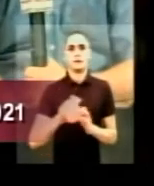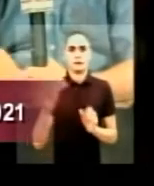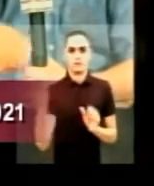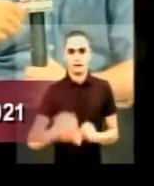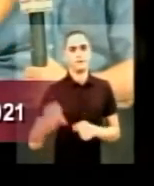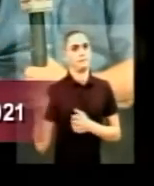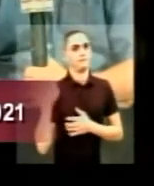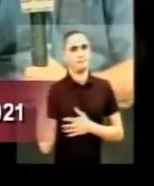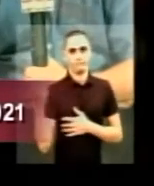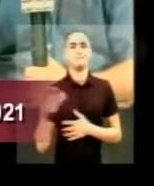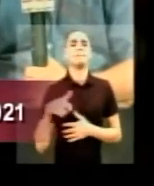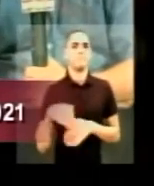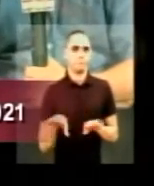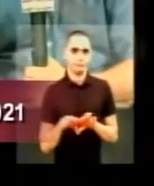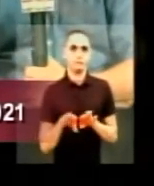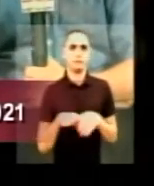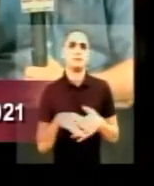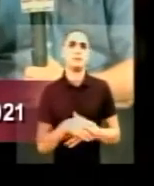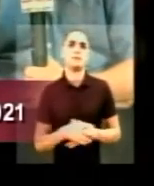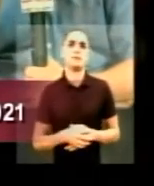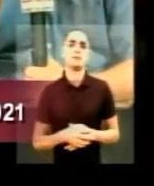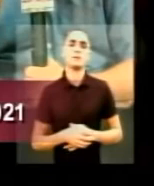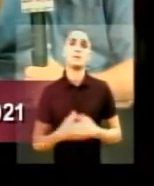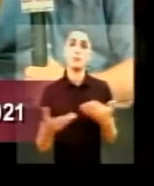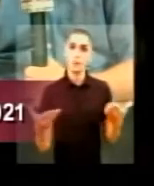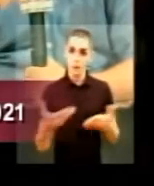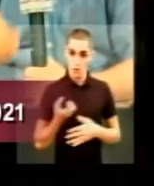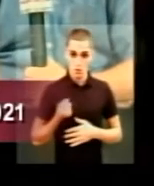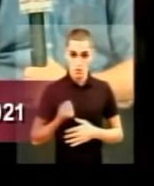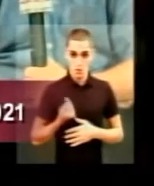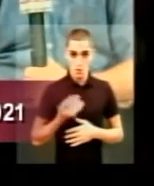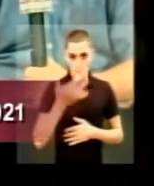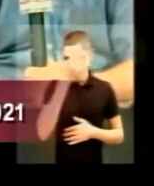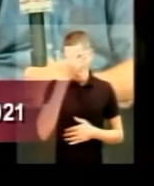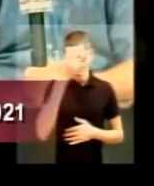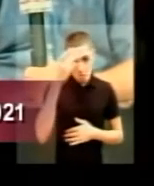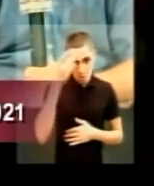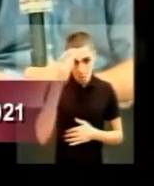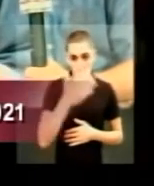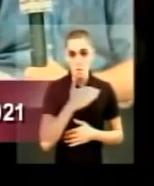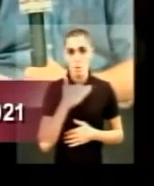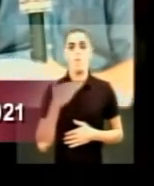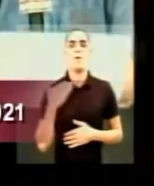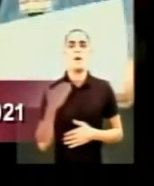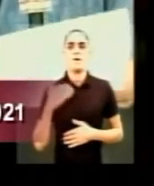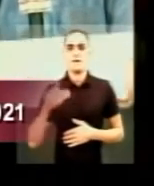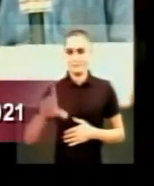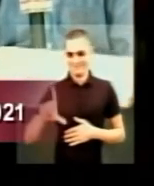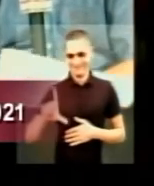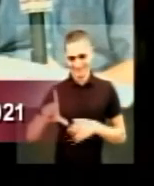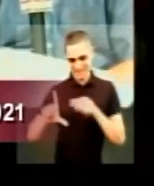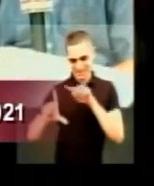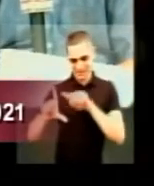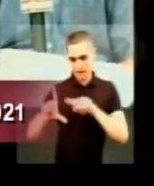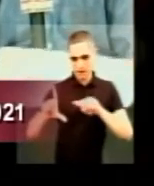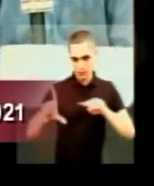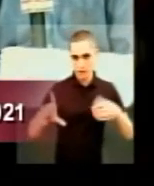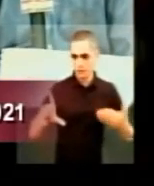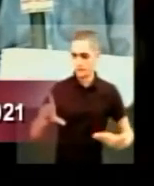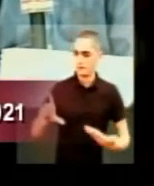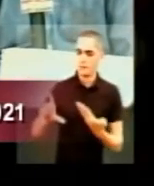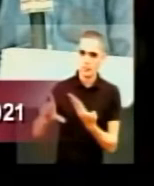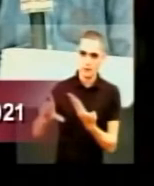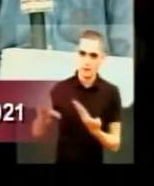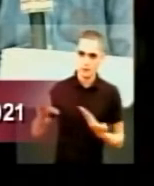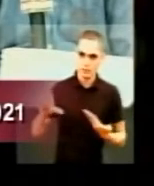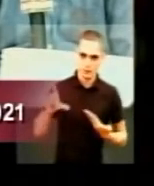Quanto aos óbitos, nessa curva em azul,